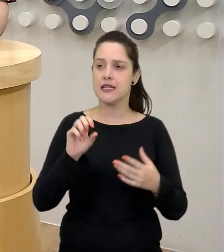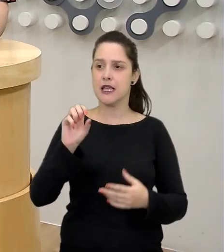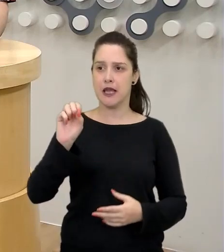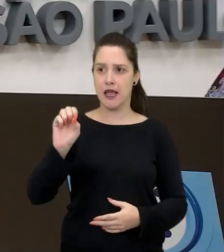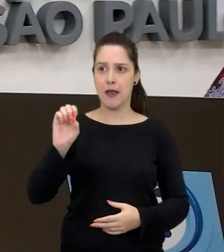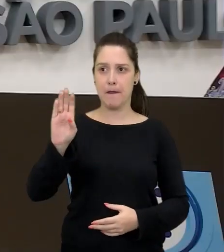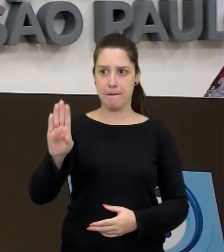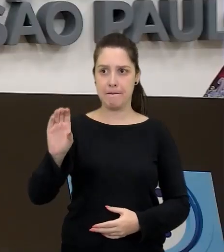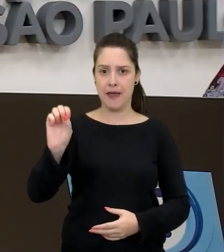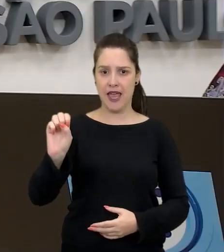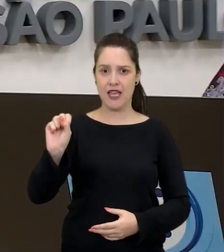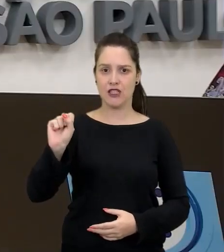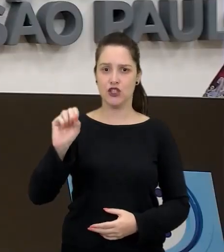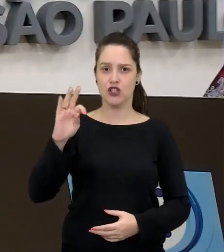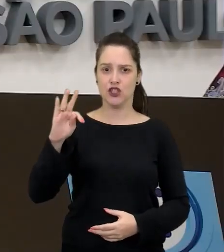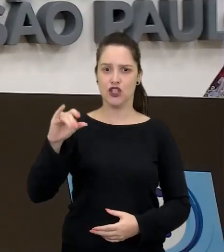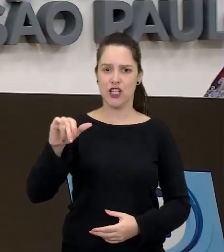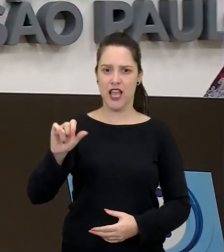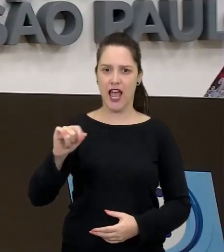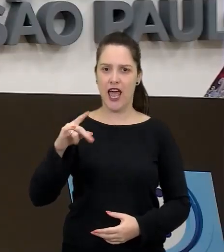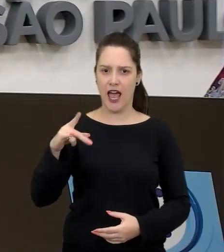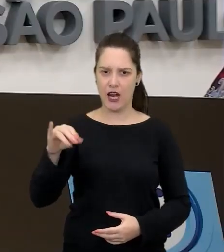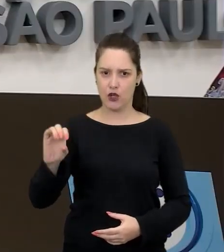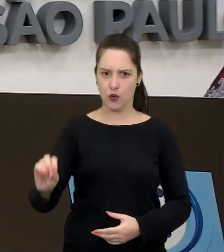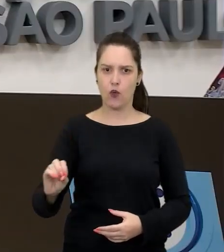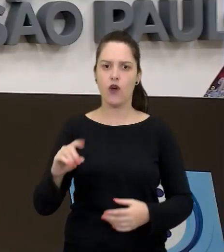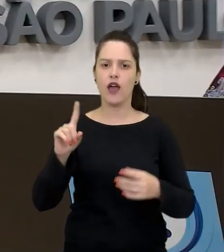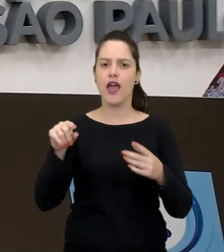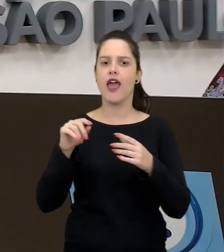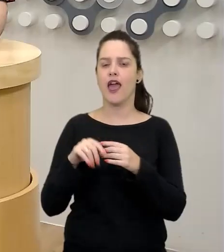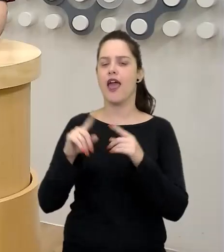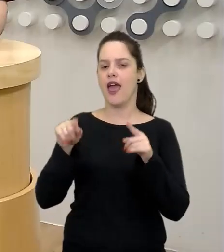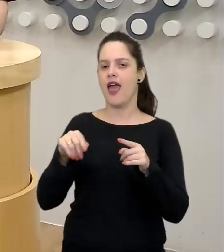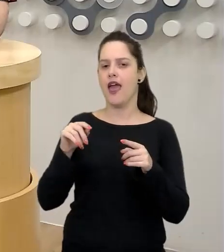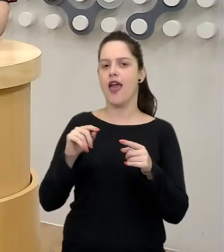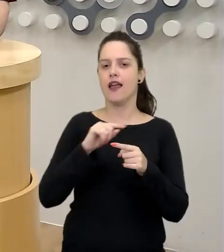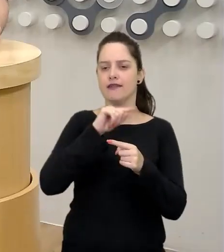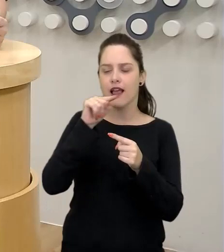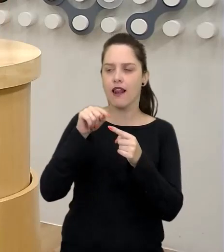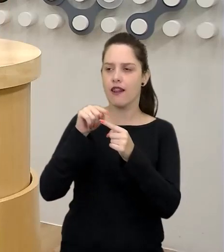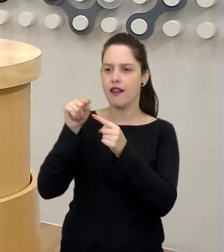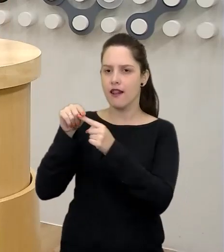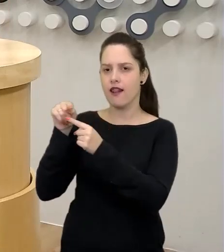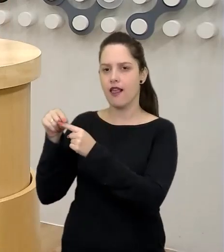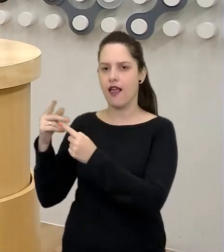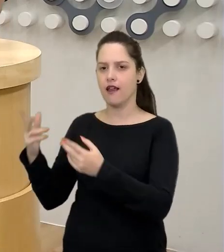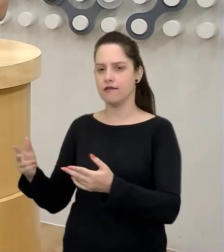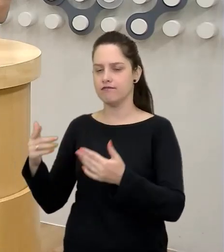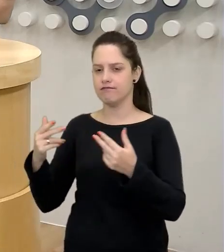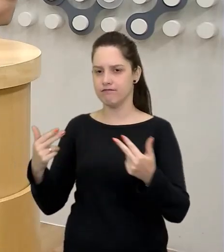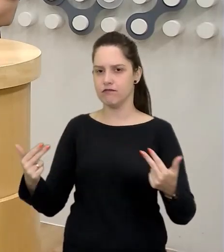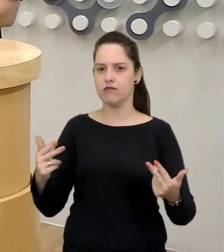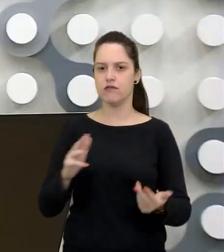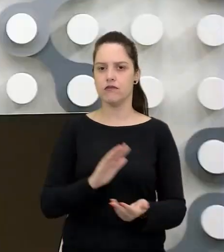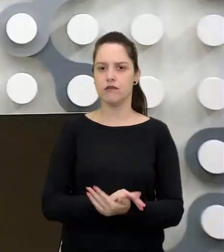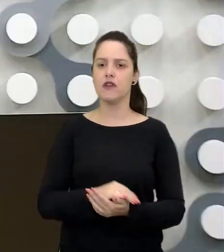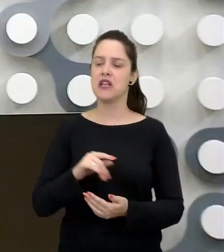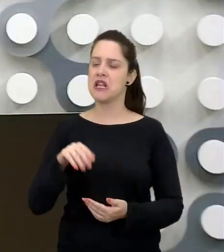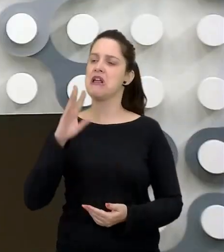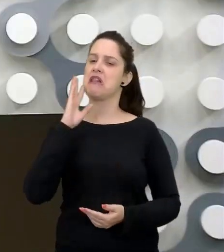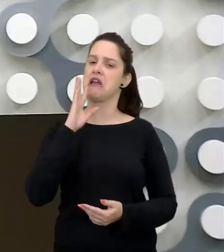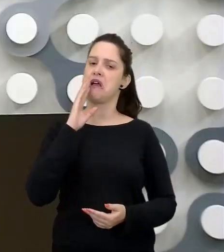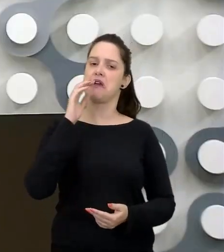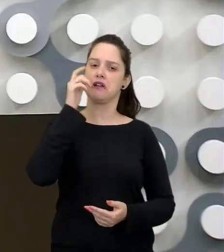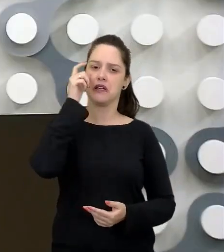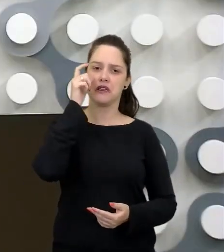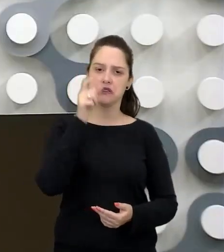a riqueza dessa vida animal que não existe na Europa. Né? Eu fui pesquisar dos bestiários, né? A gente acha bestiários até no